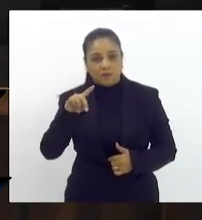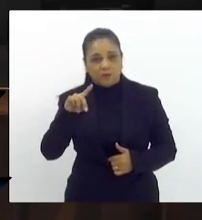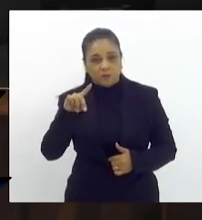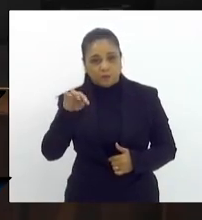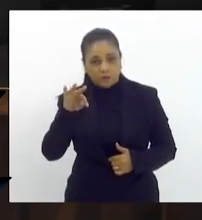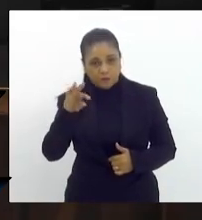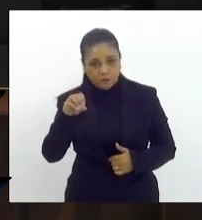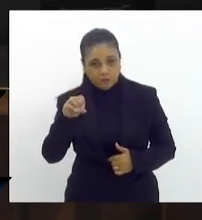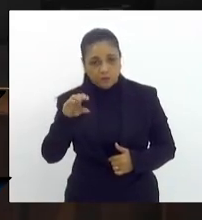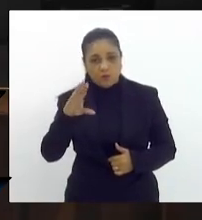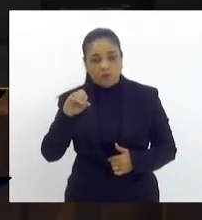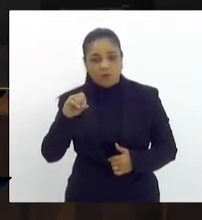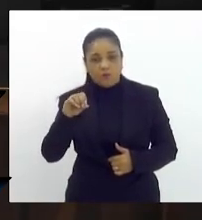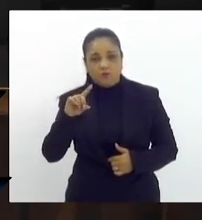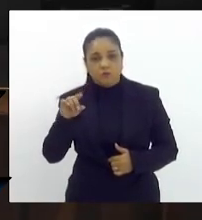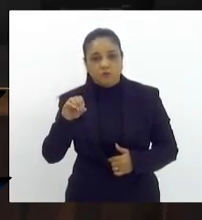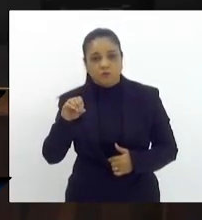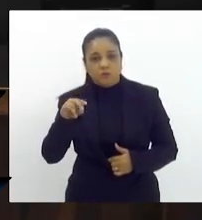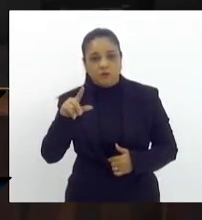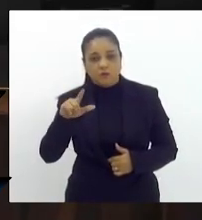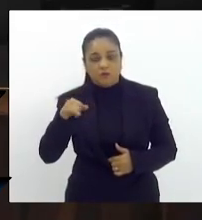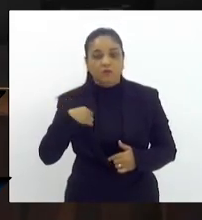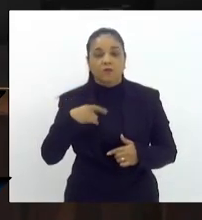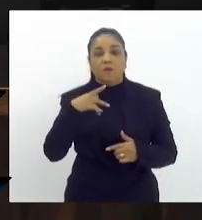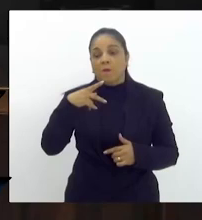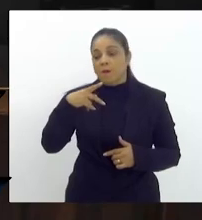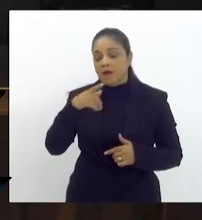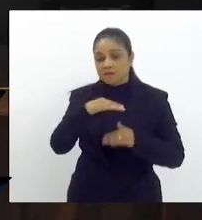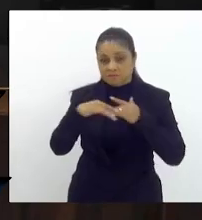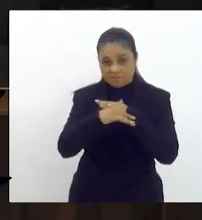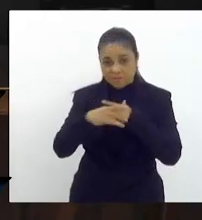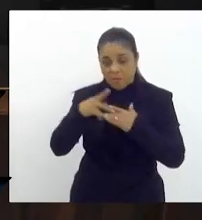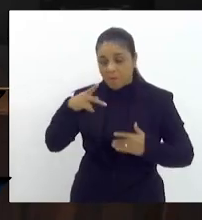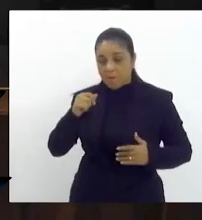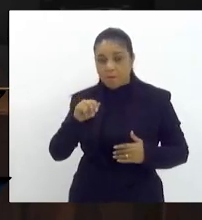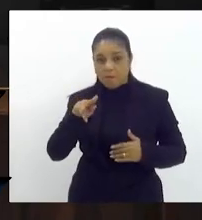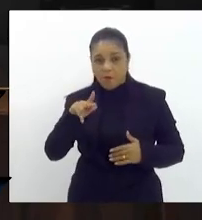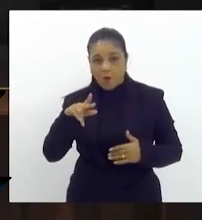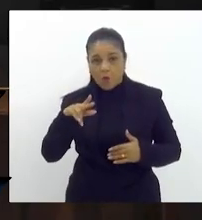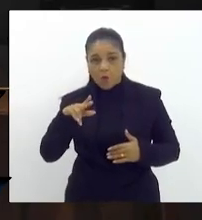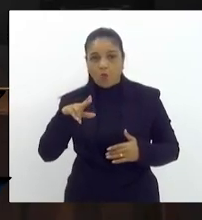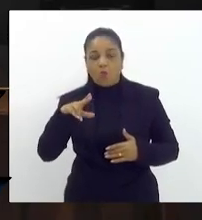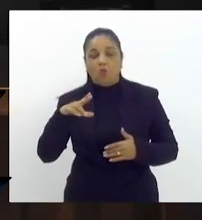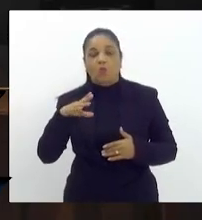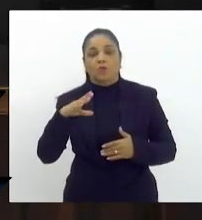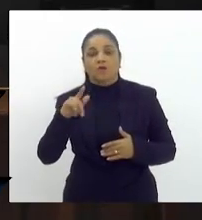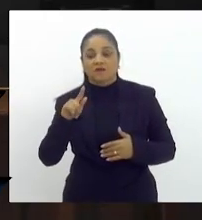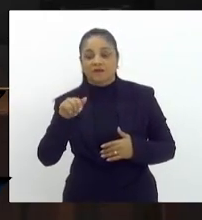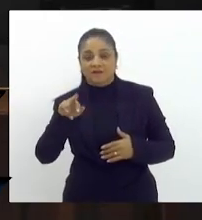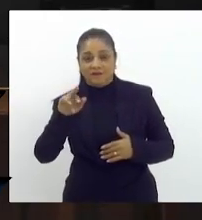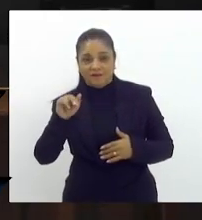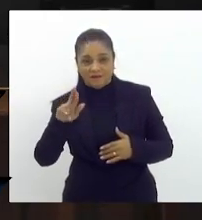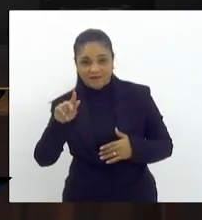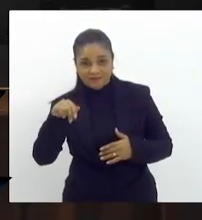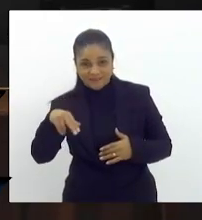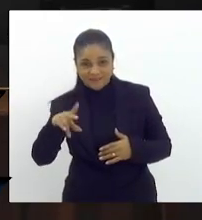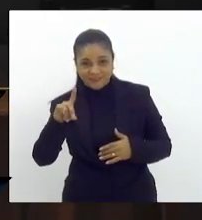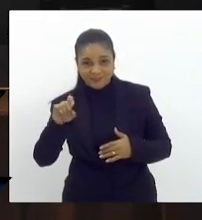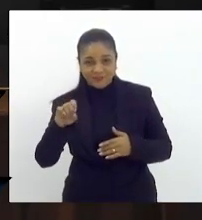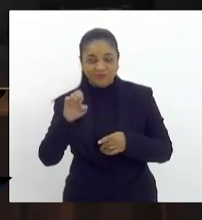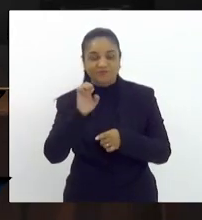que declara pau grande a terra de Mané Garrincha patrimônio cultural imaterial do Estado do Rio de Janeiro